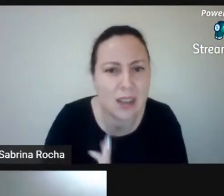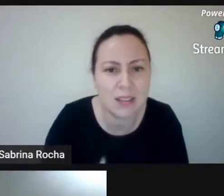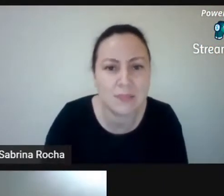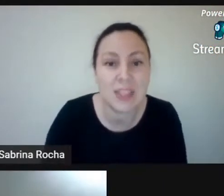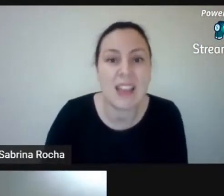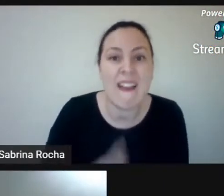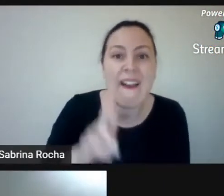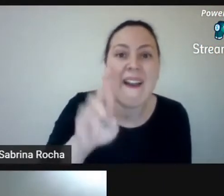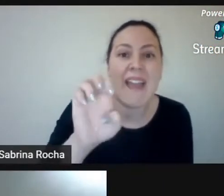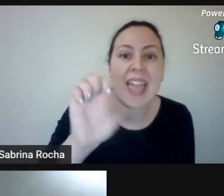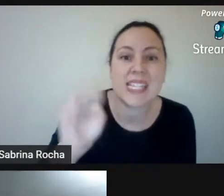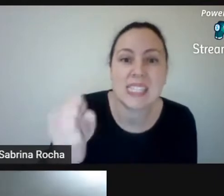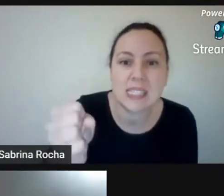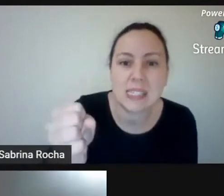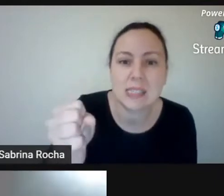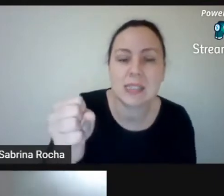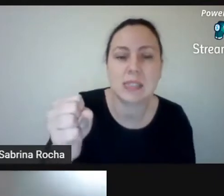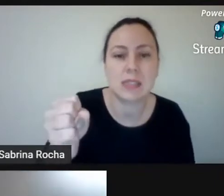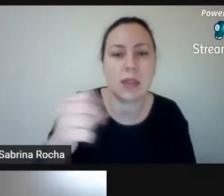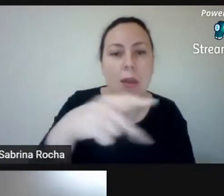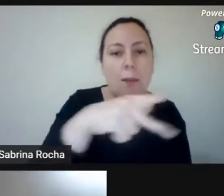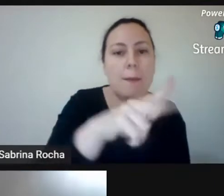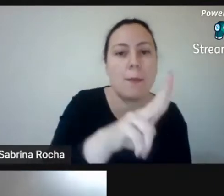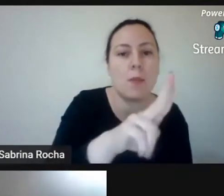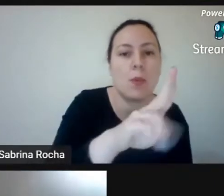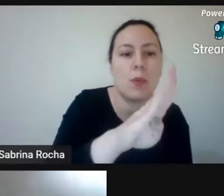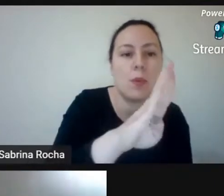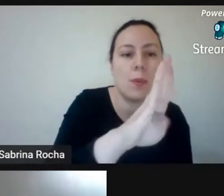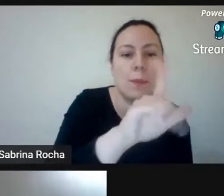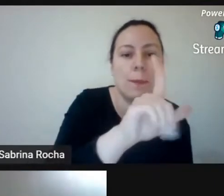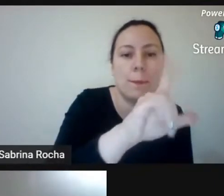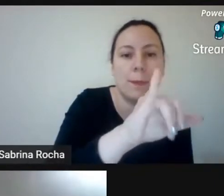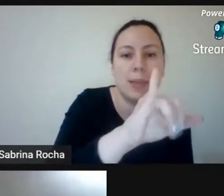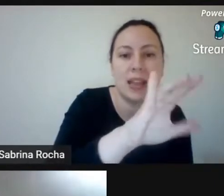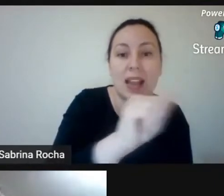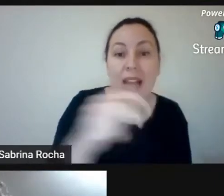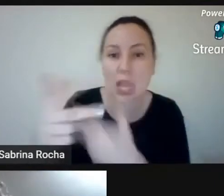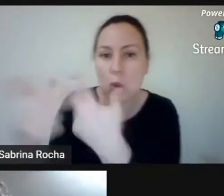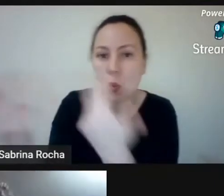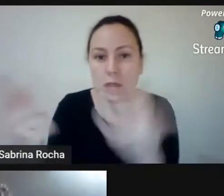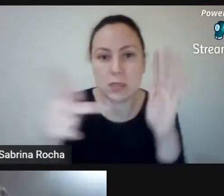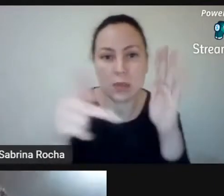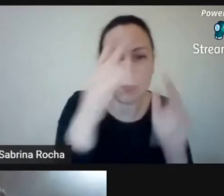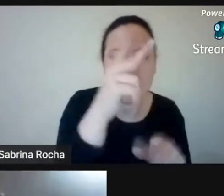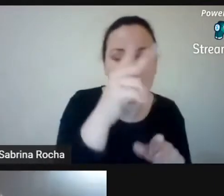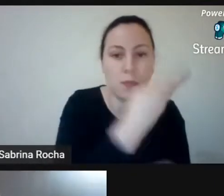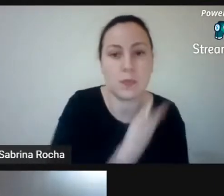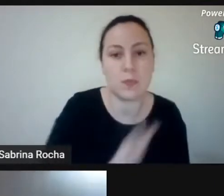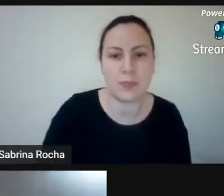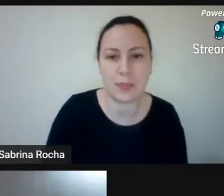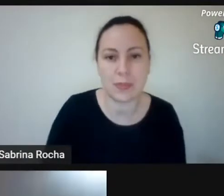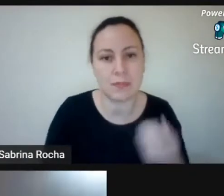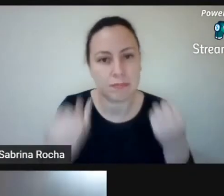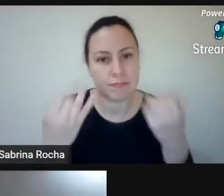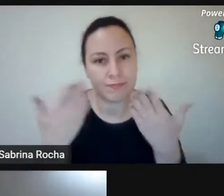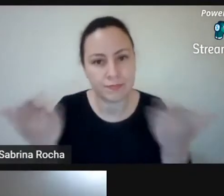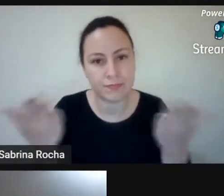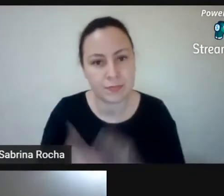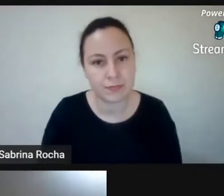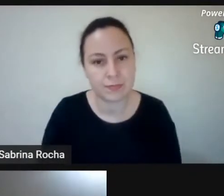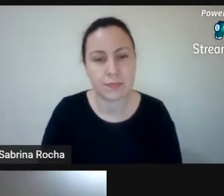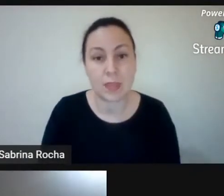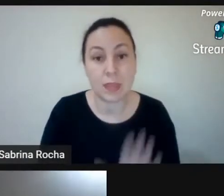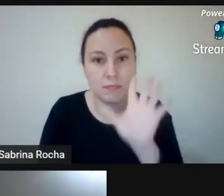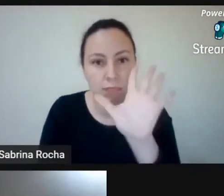coisa pública, para um monte de pessoas que entraram na internet ontem, né? Então tem lá a